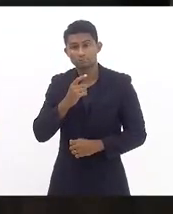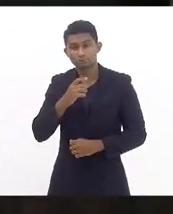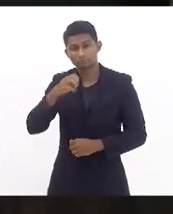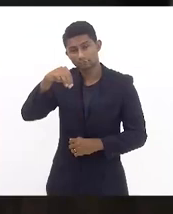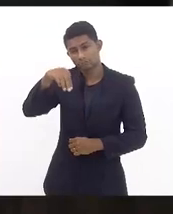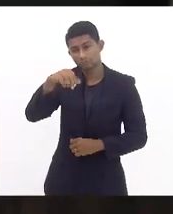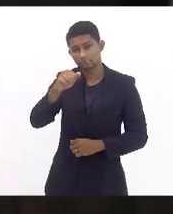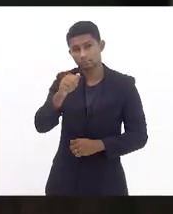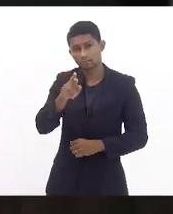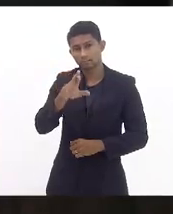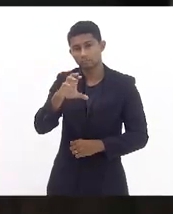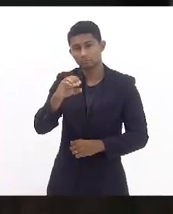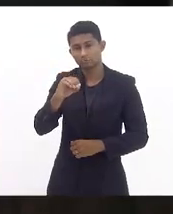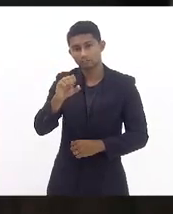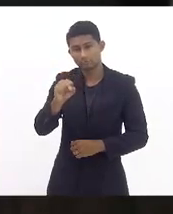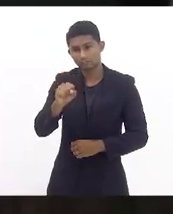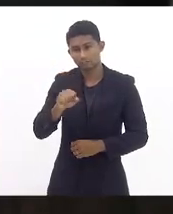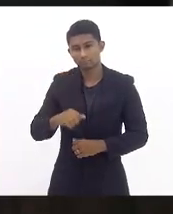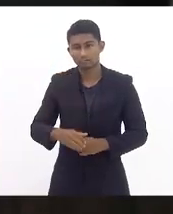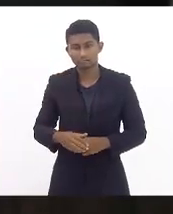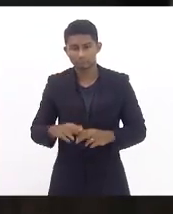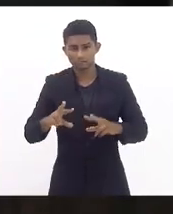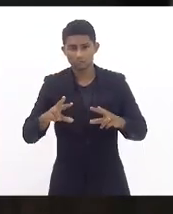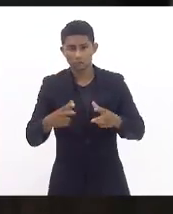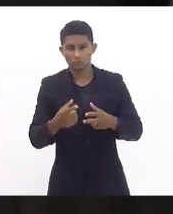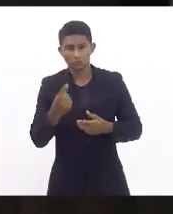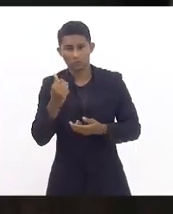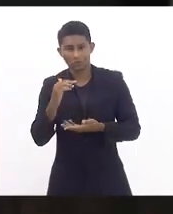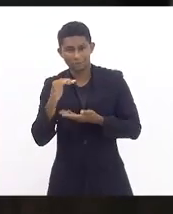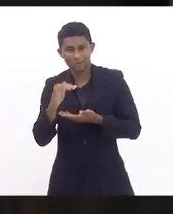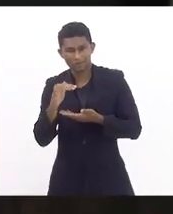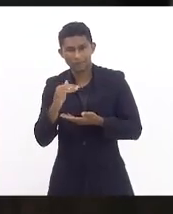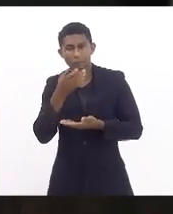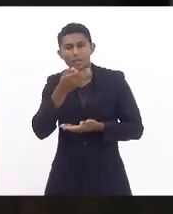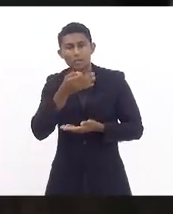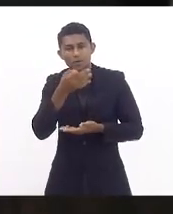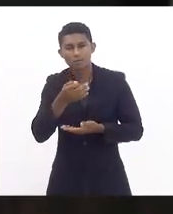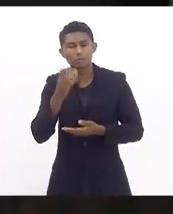Marcos Miller. Deputado Marcos Miller, pela Comissão de Orçamento.